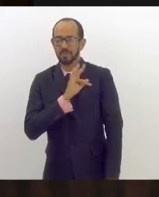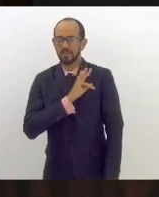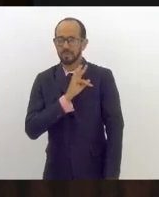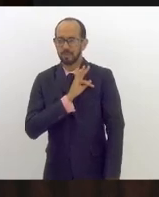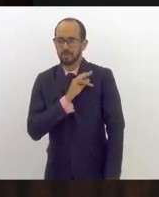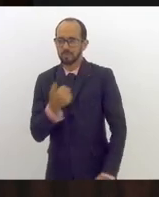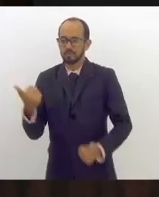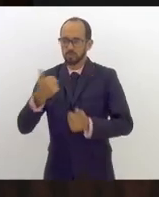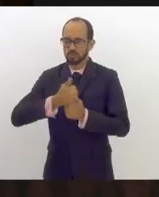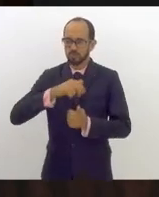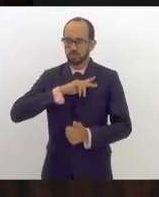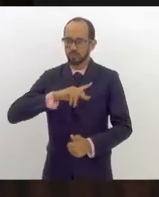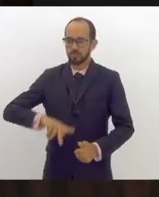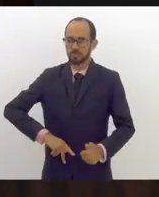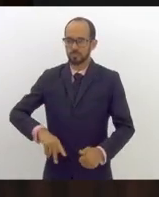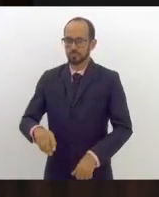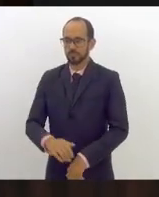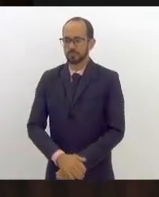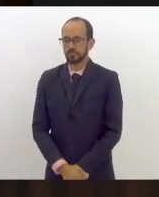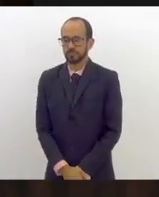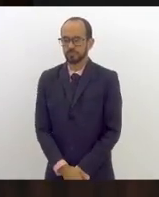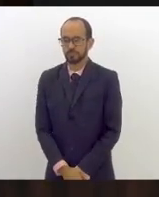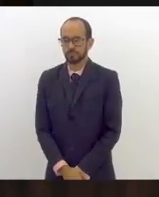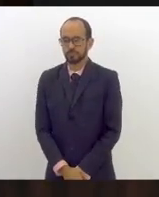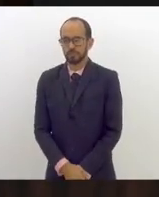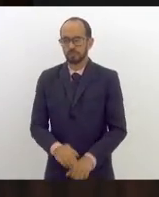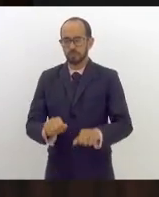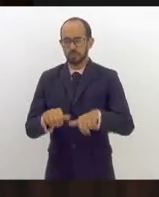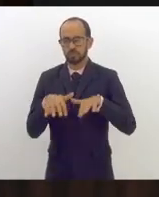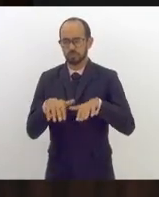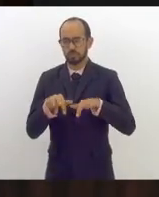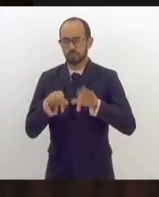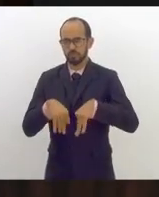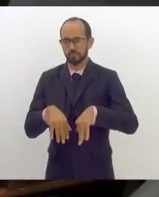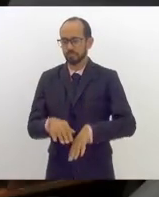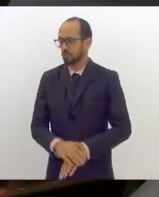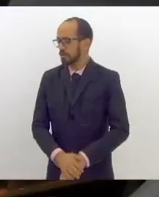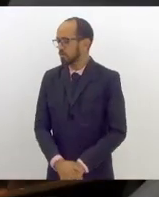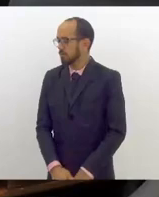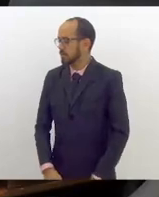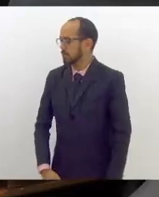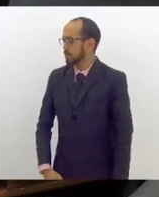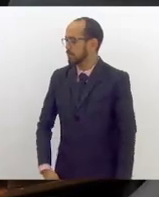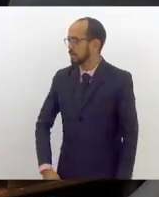que presida o expediente final muito obrigado a todos e todos